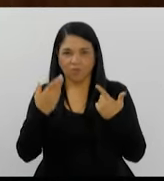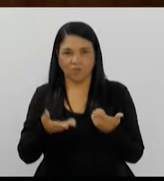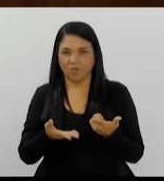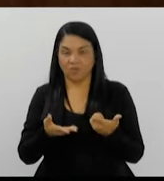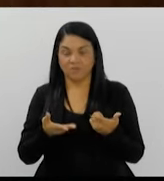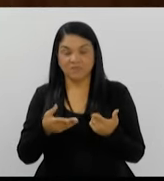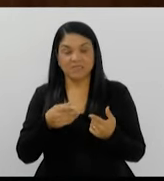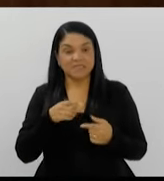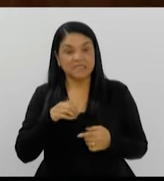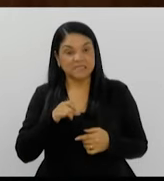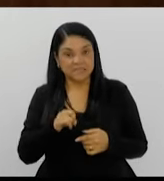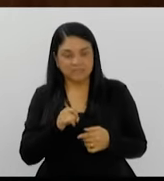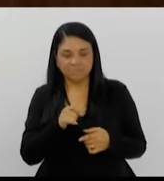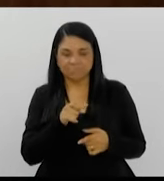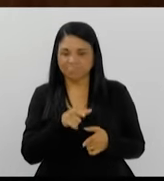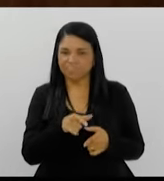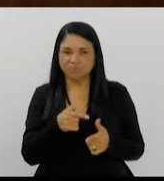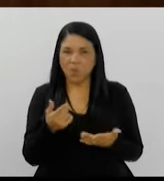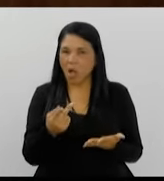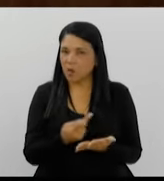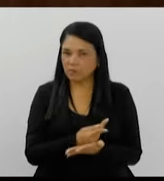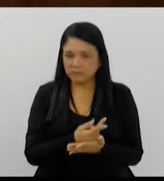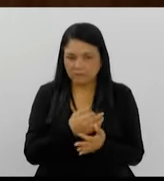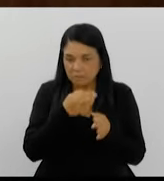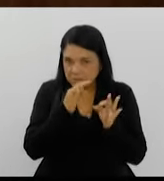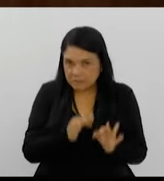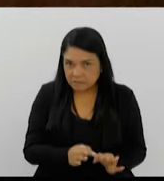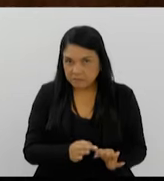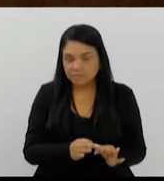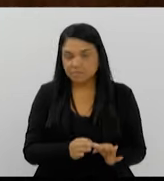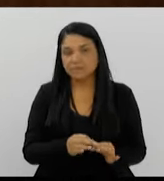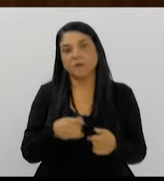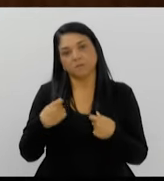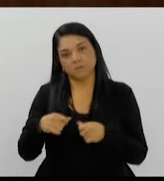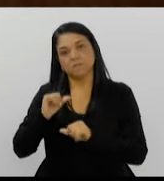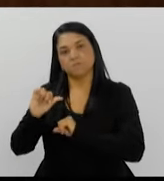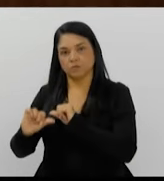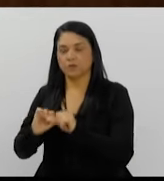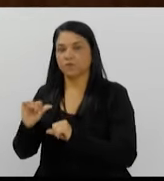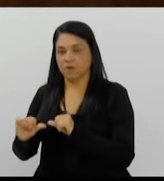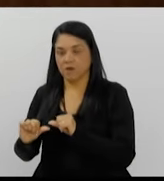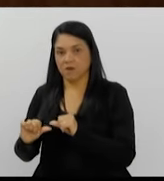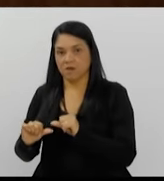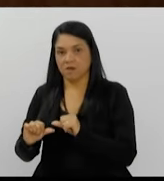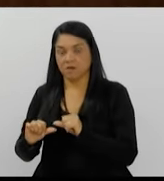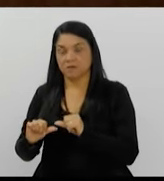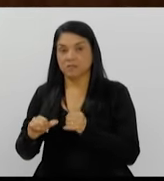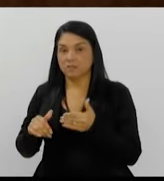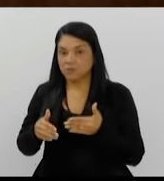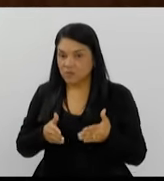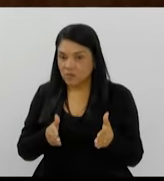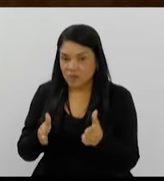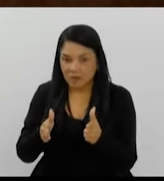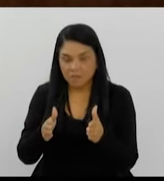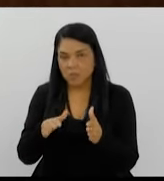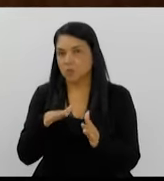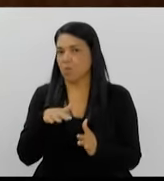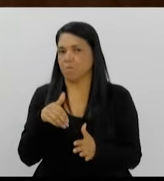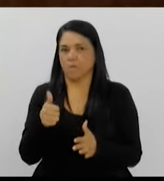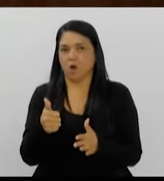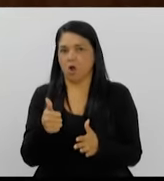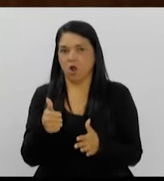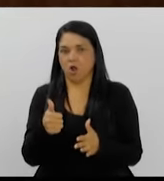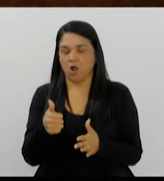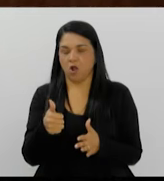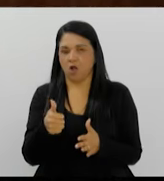dando certo é porque precisa ser modificado se o caminho tomado não é o melhor